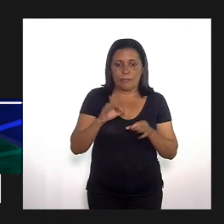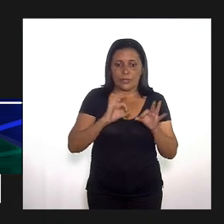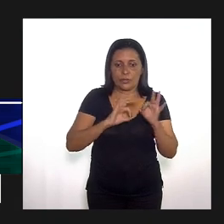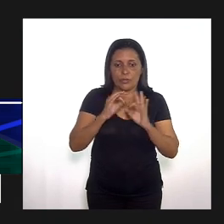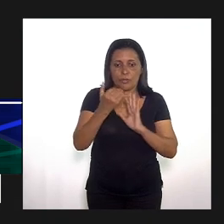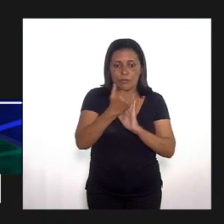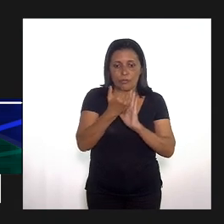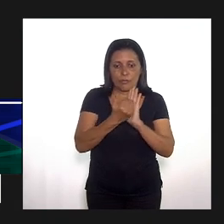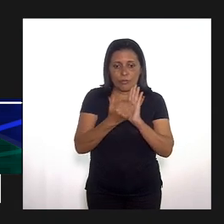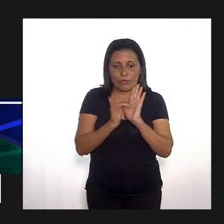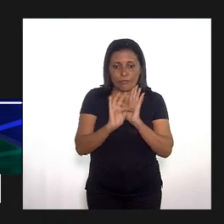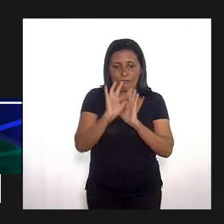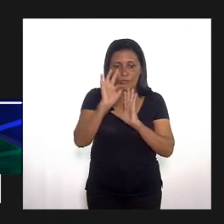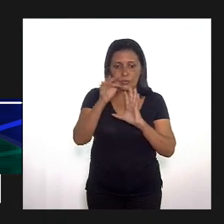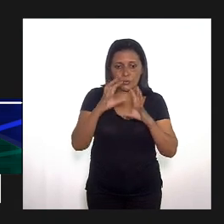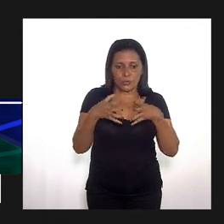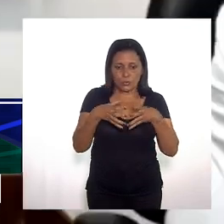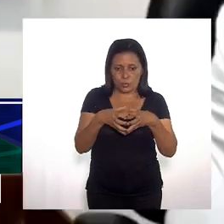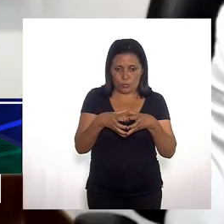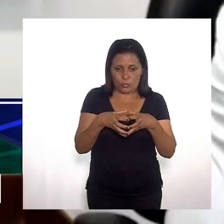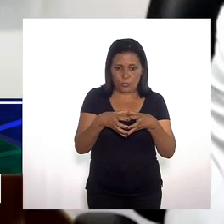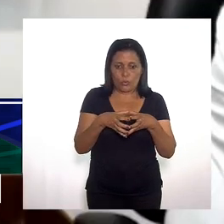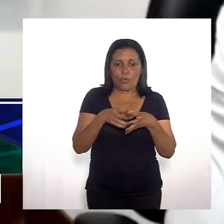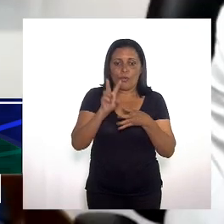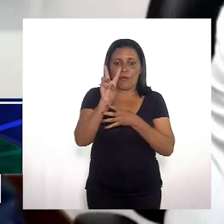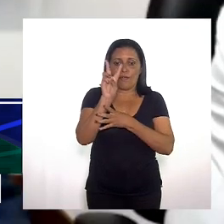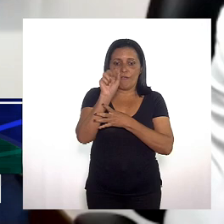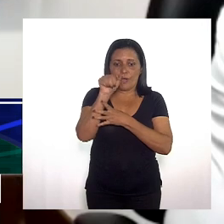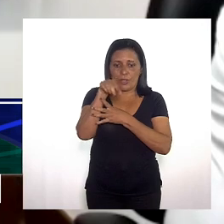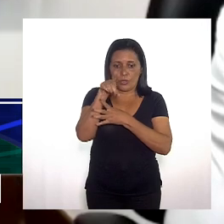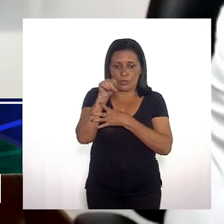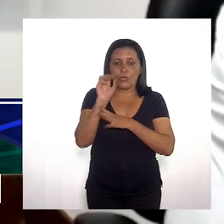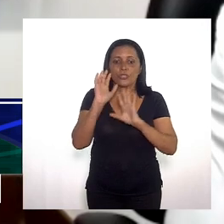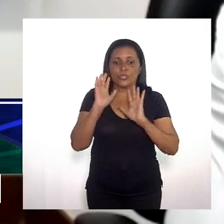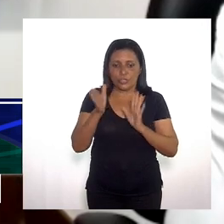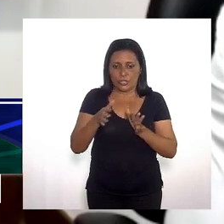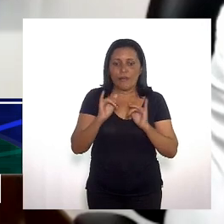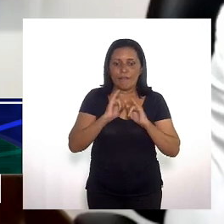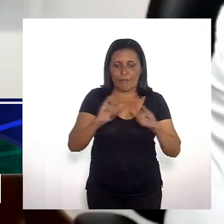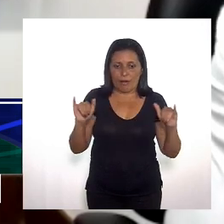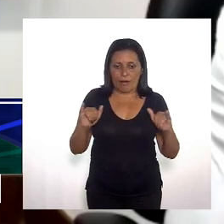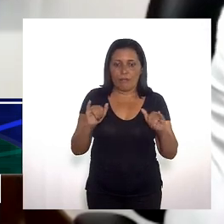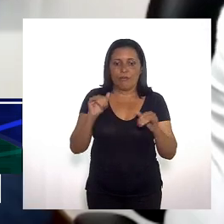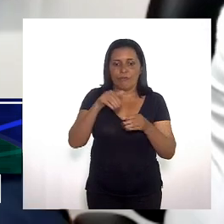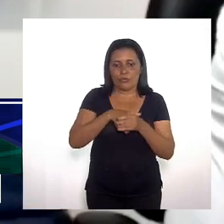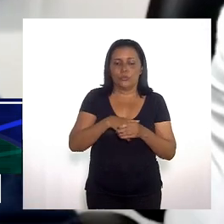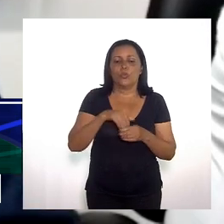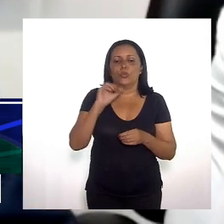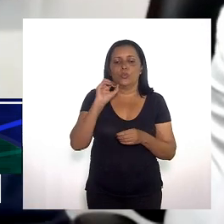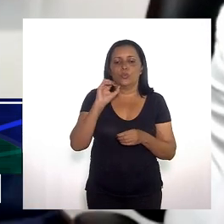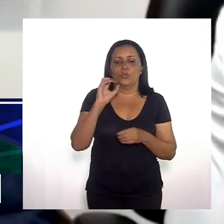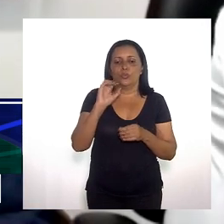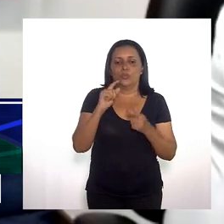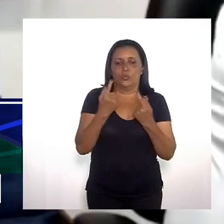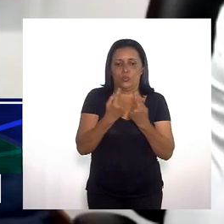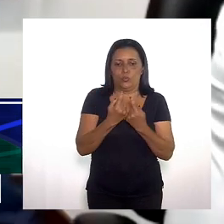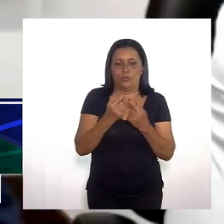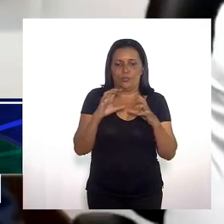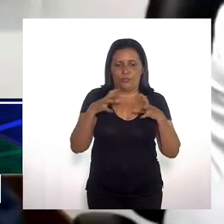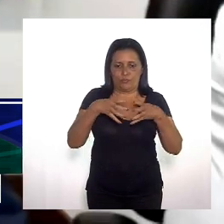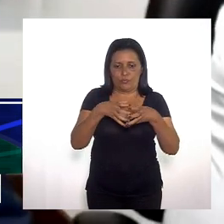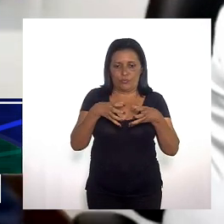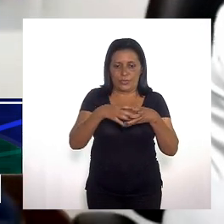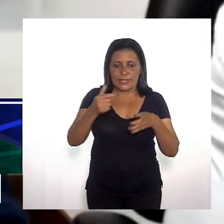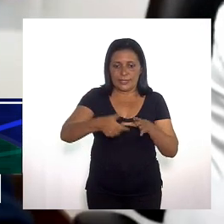Família, que falou que votou no grupo aí, ó. Vandro, não, já toquei aqui, já falei, votou no grupo, obrigado. Vou fazer a